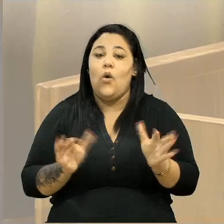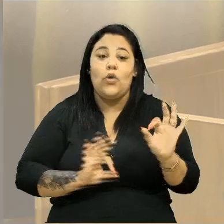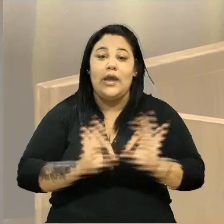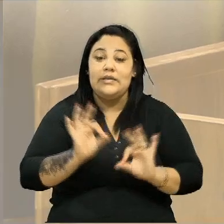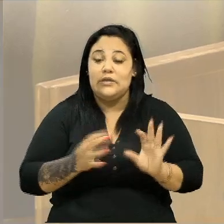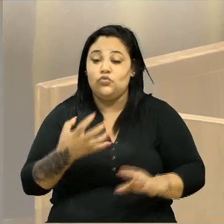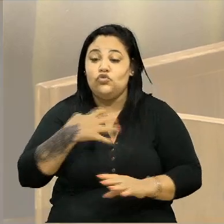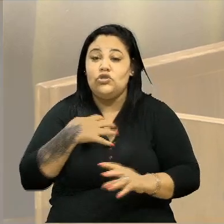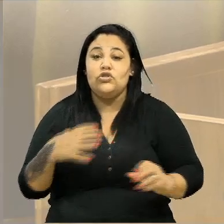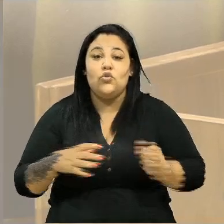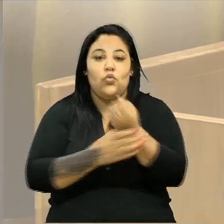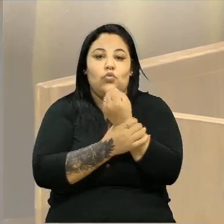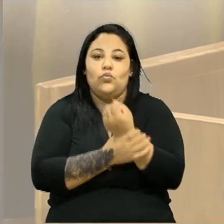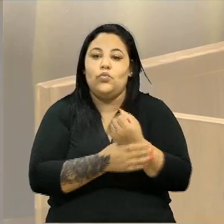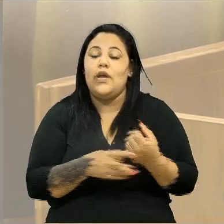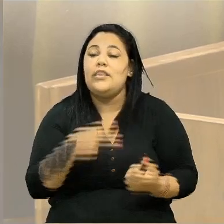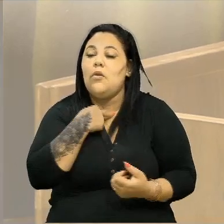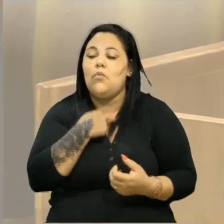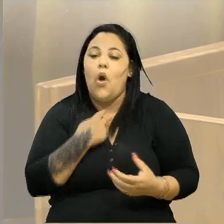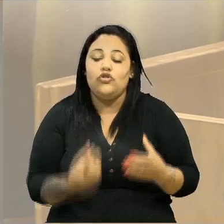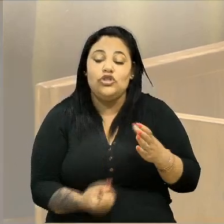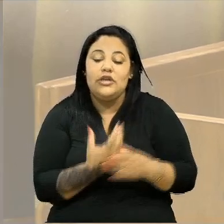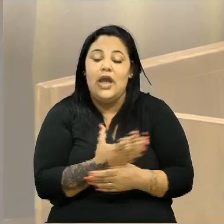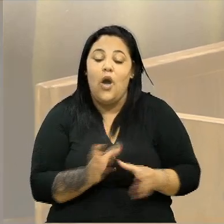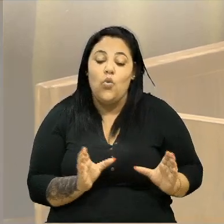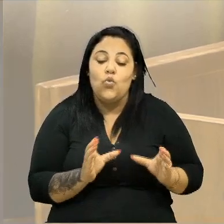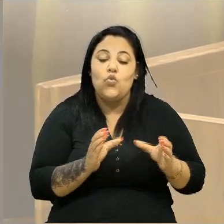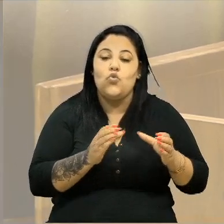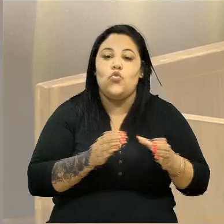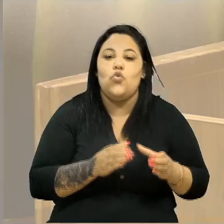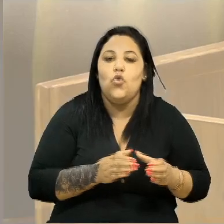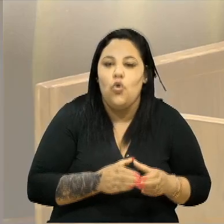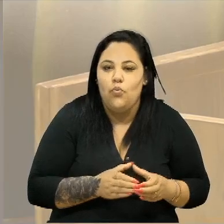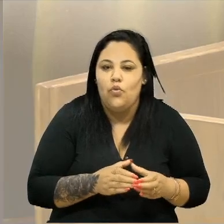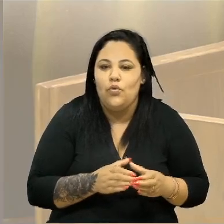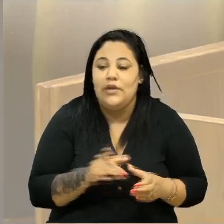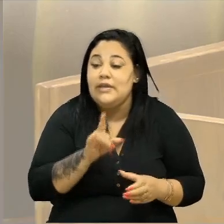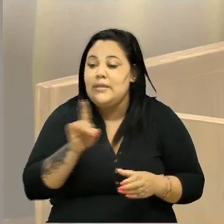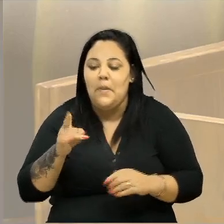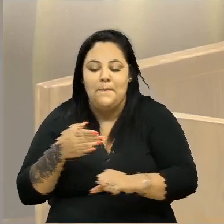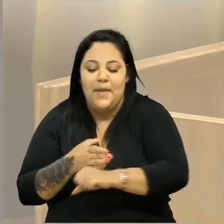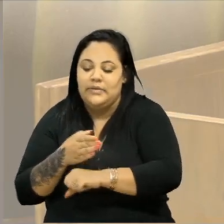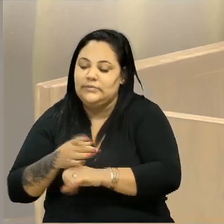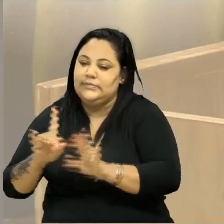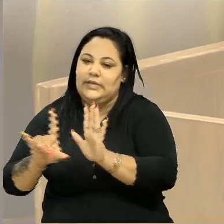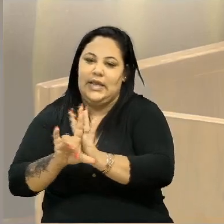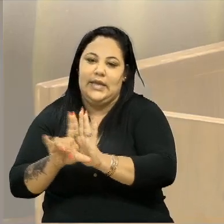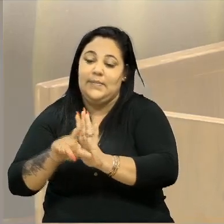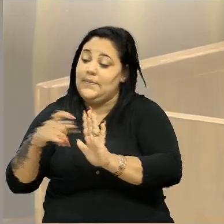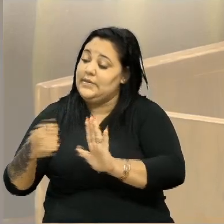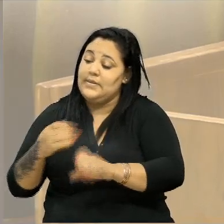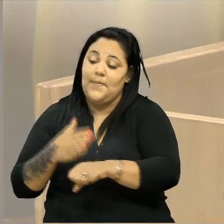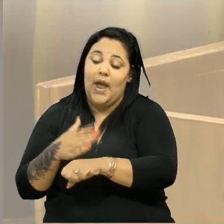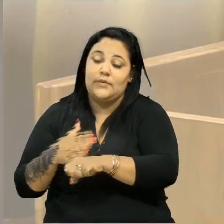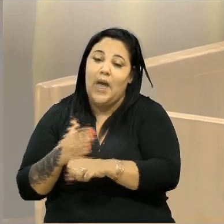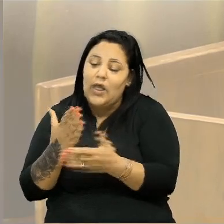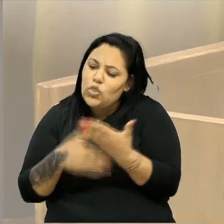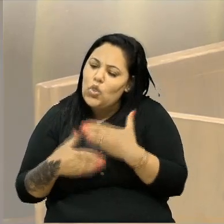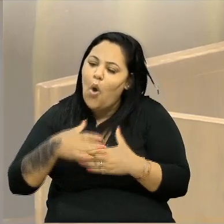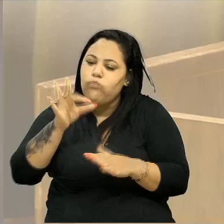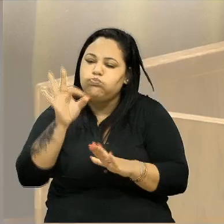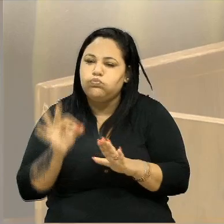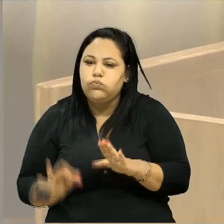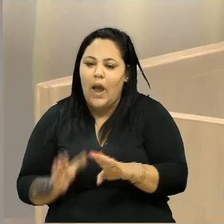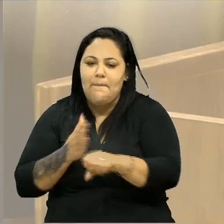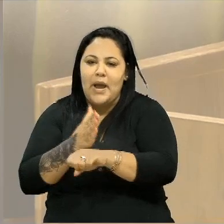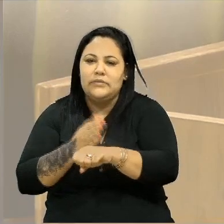pode fomentar grupos à revelia da lei e das instituições constituídas. E apoiar as